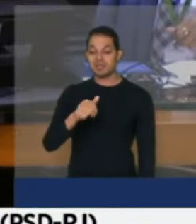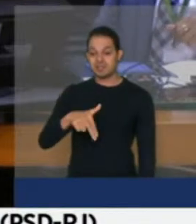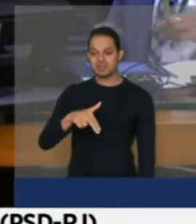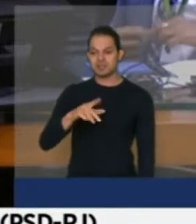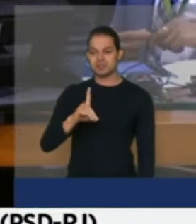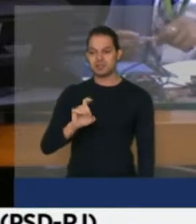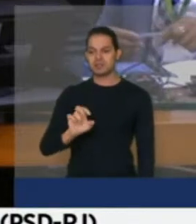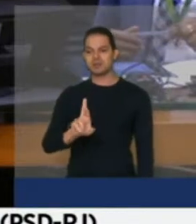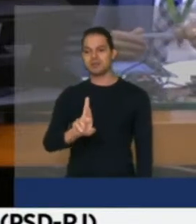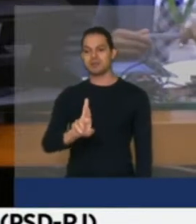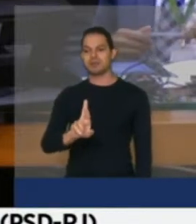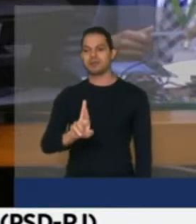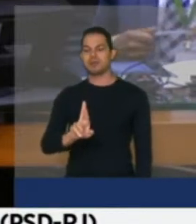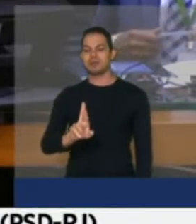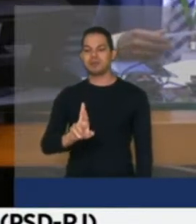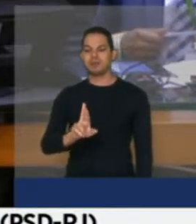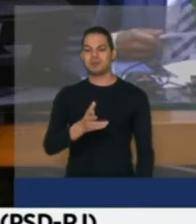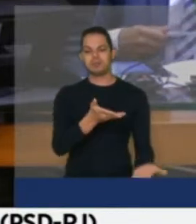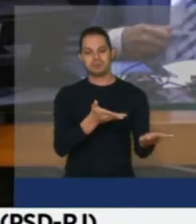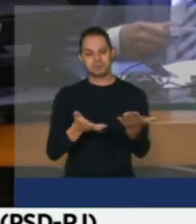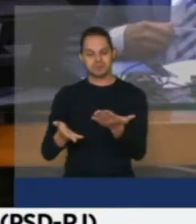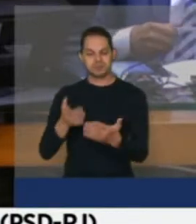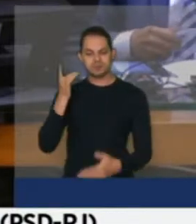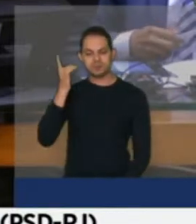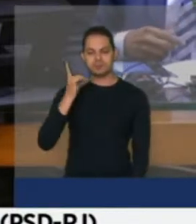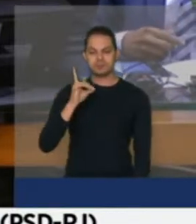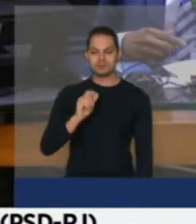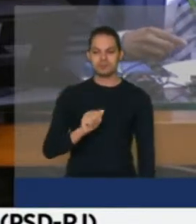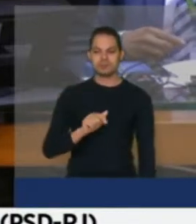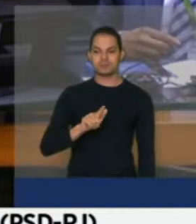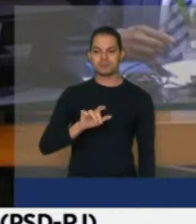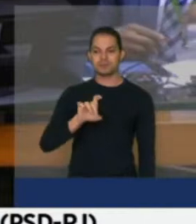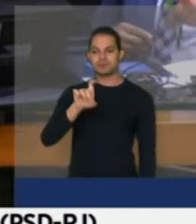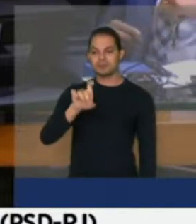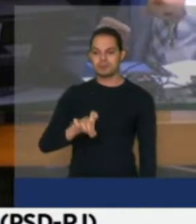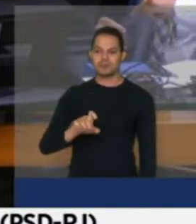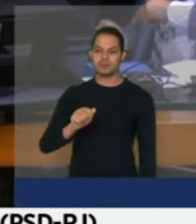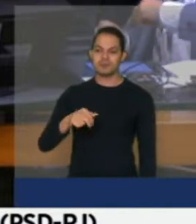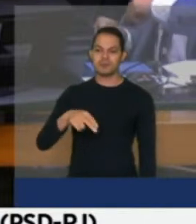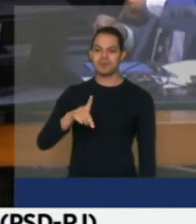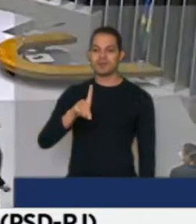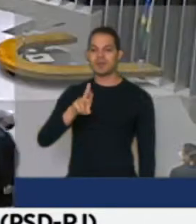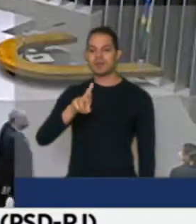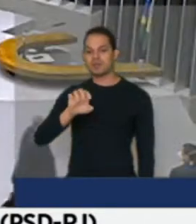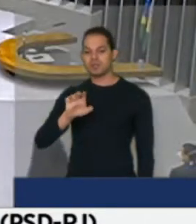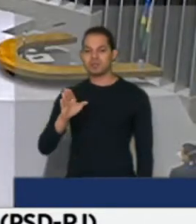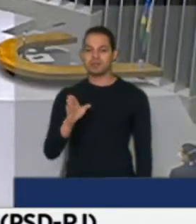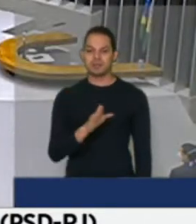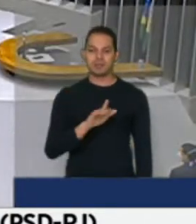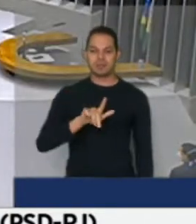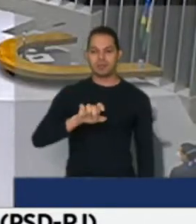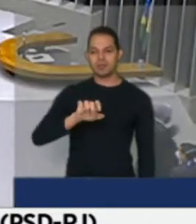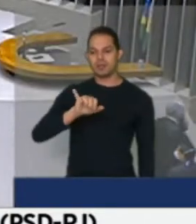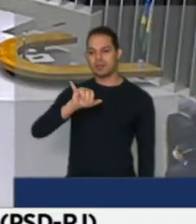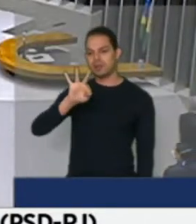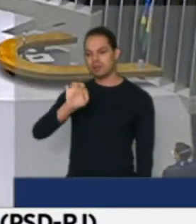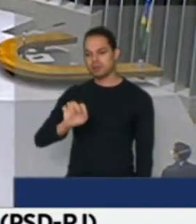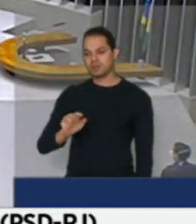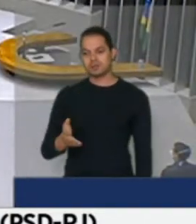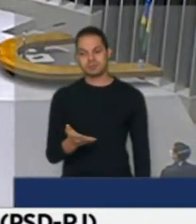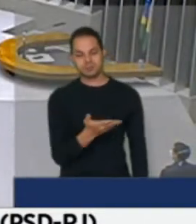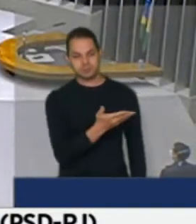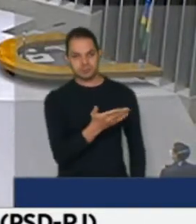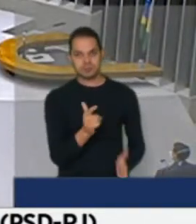Deputado Alexandre Leite, Vossa Excelência tem a palavra. Obrigado, Iniciada a ordem do dia com a